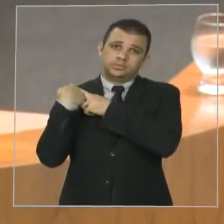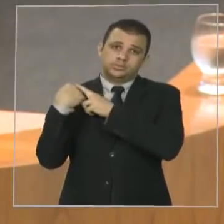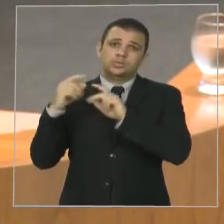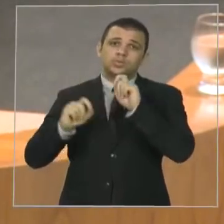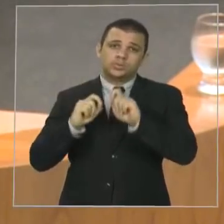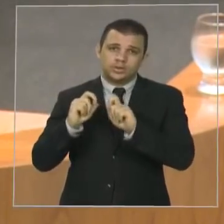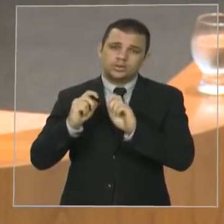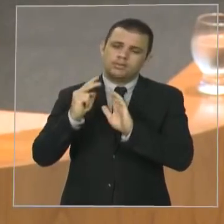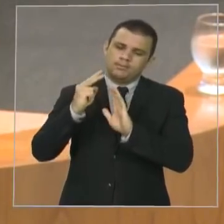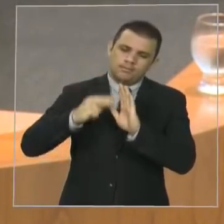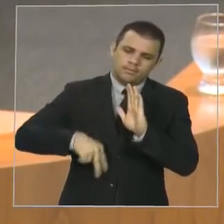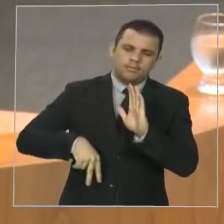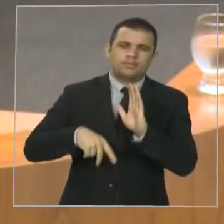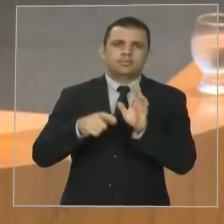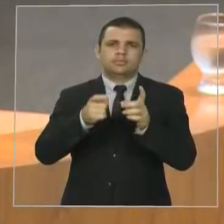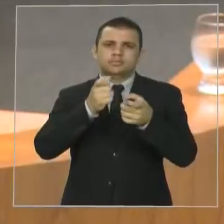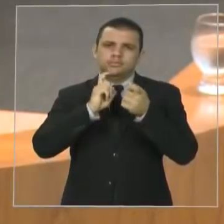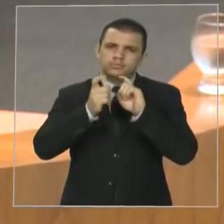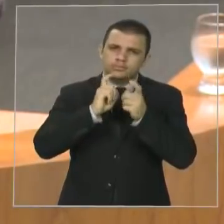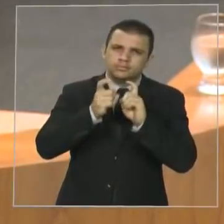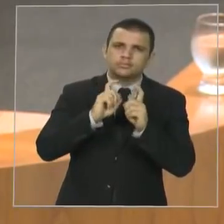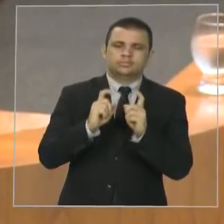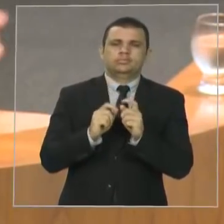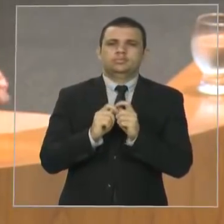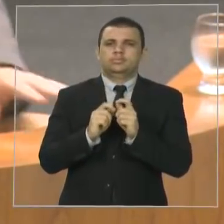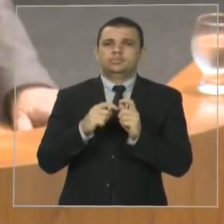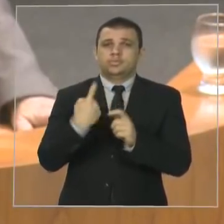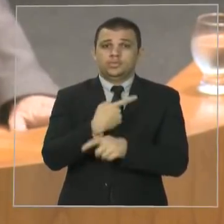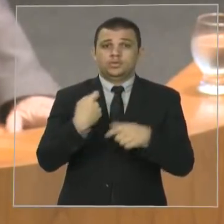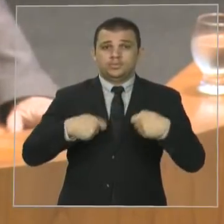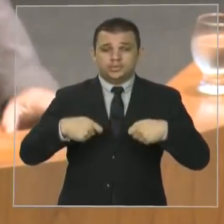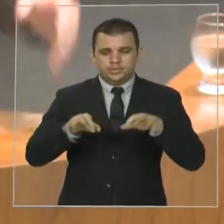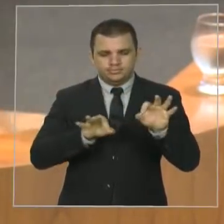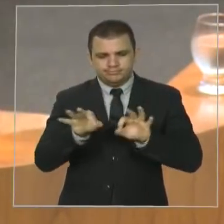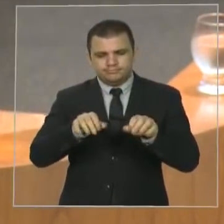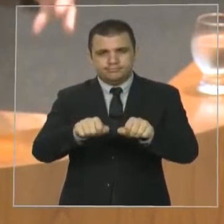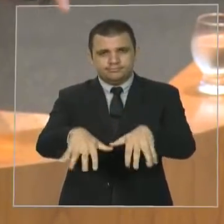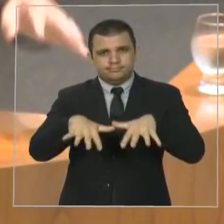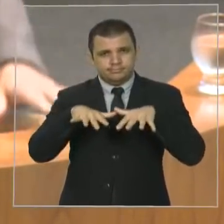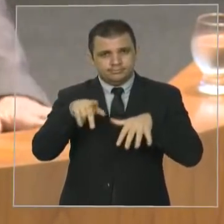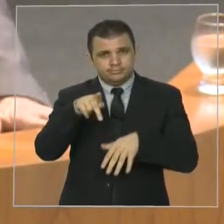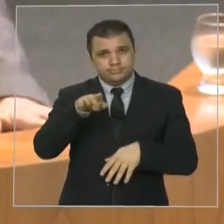há muitas coisas a ser